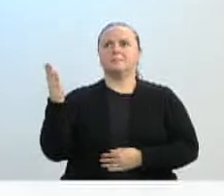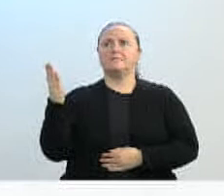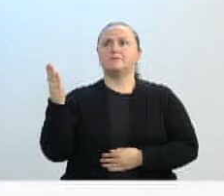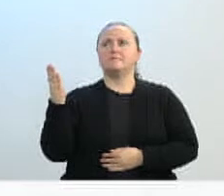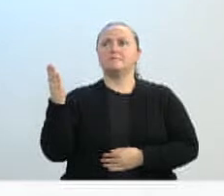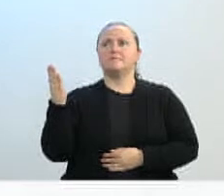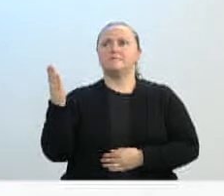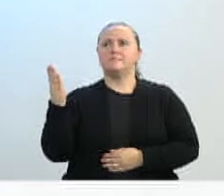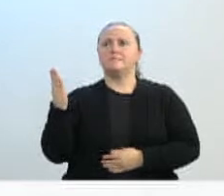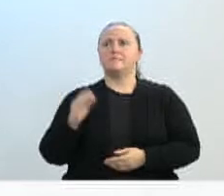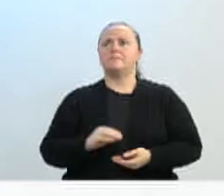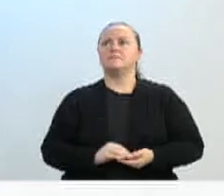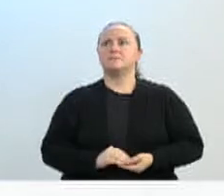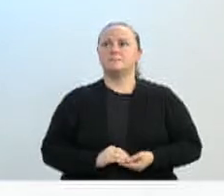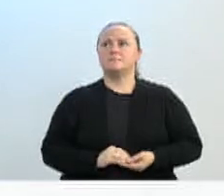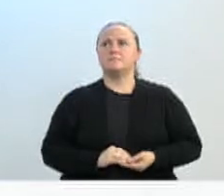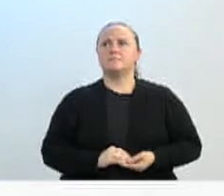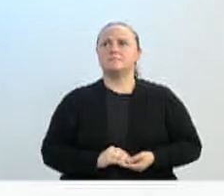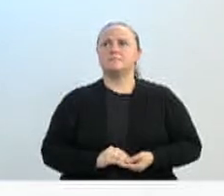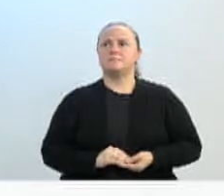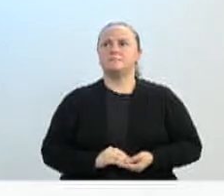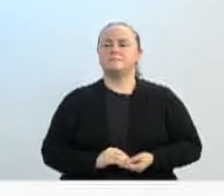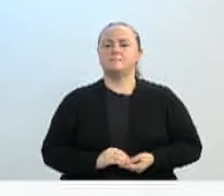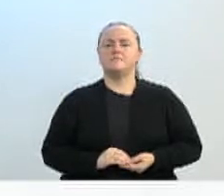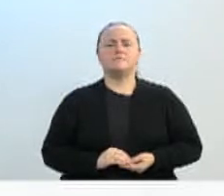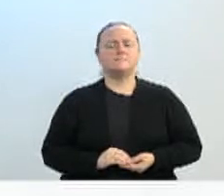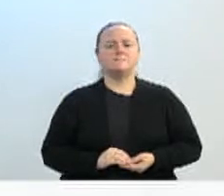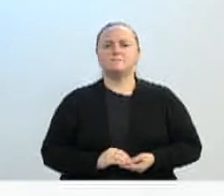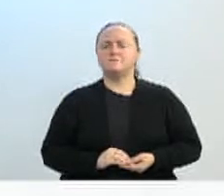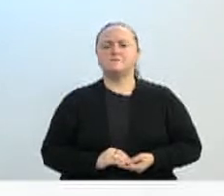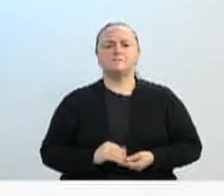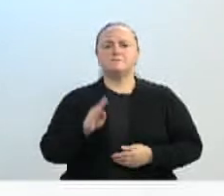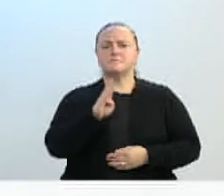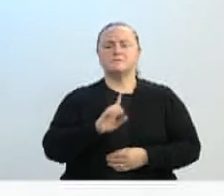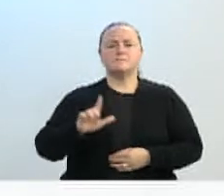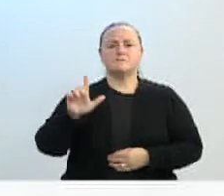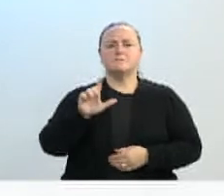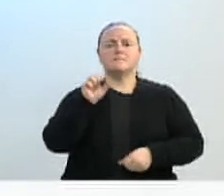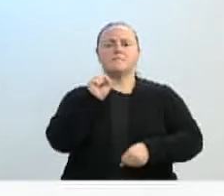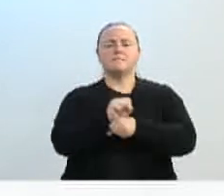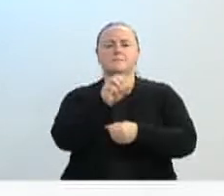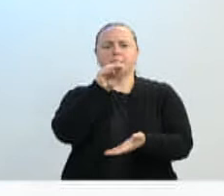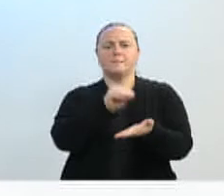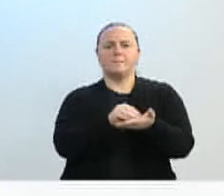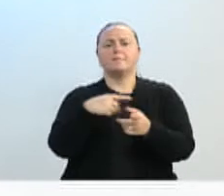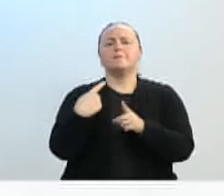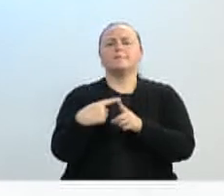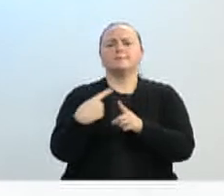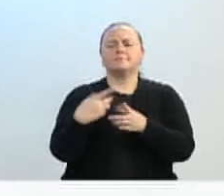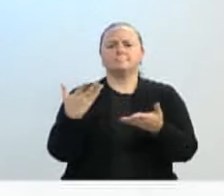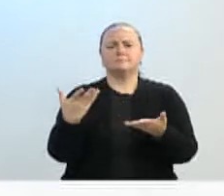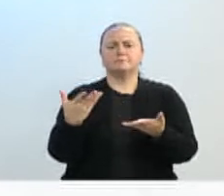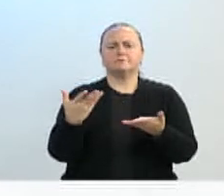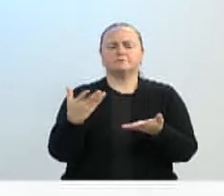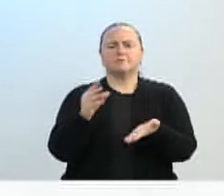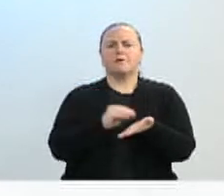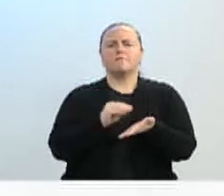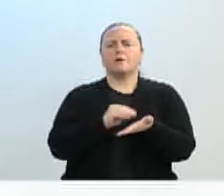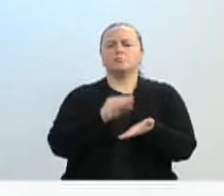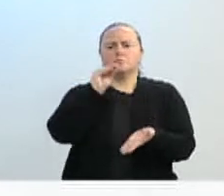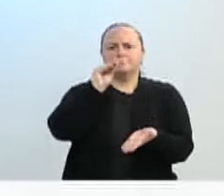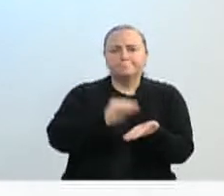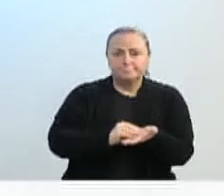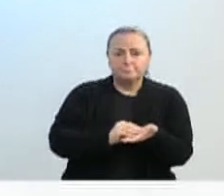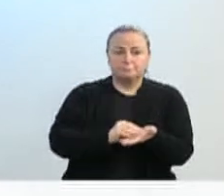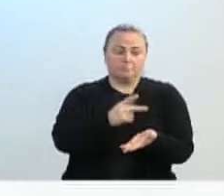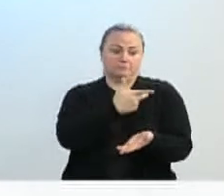de Blumenau, a nossa cidade suspendeu a agenda de vacinação por falta de imunizantes. Sabemos de todo o trabalho realizado pelo